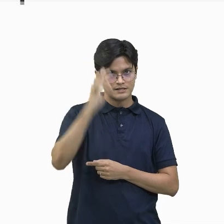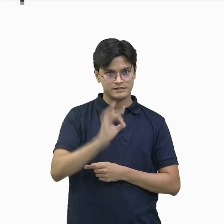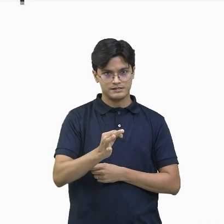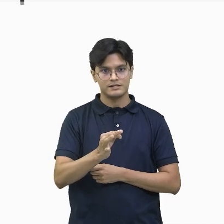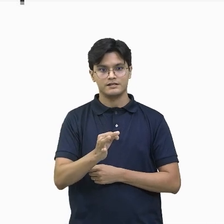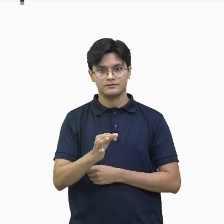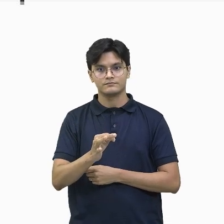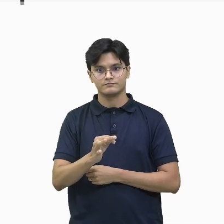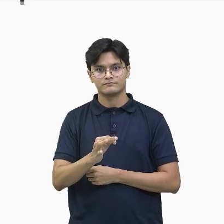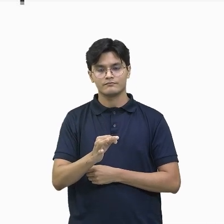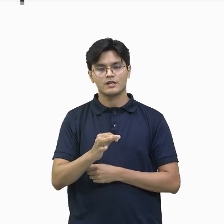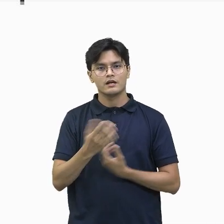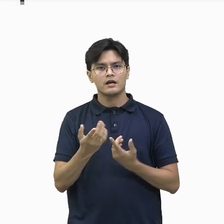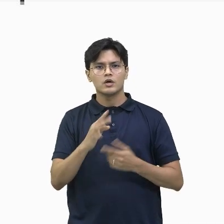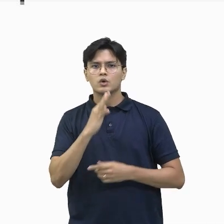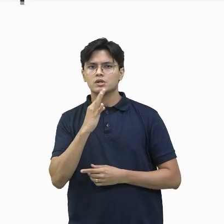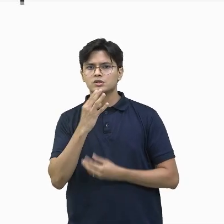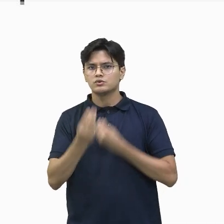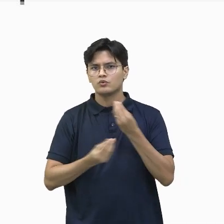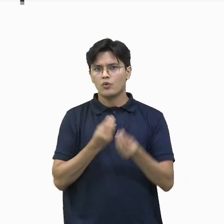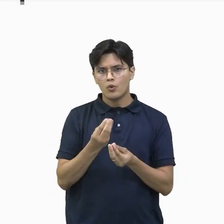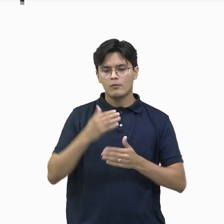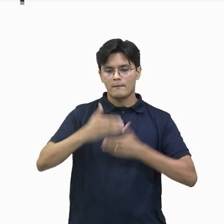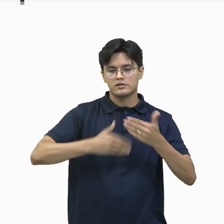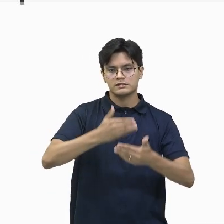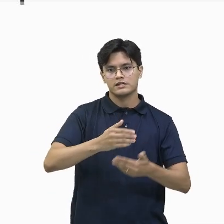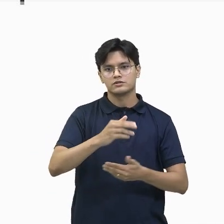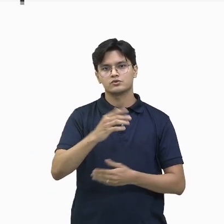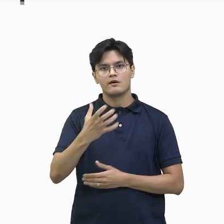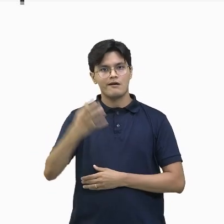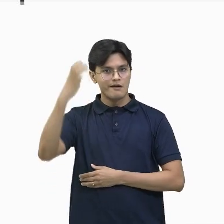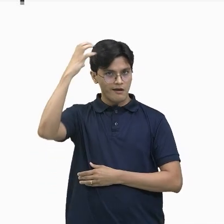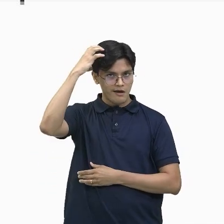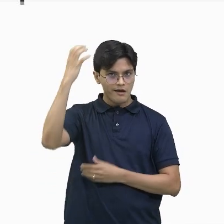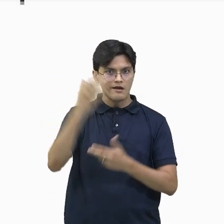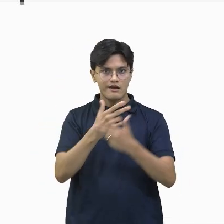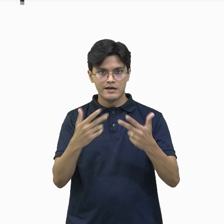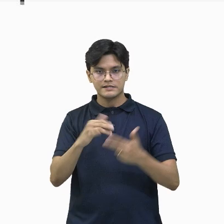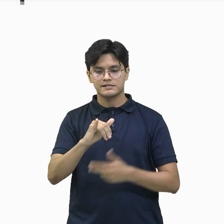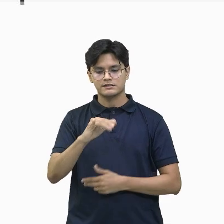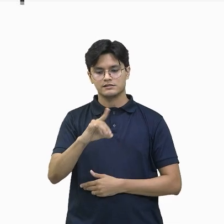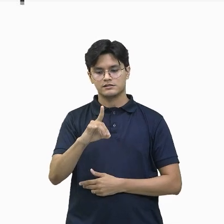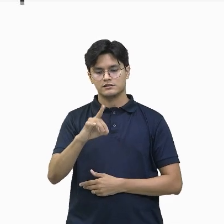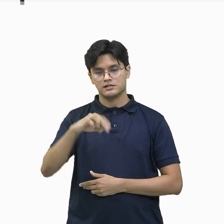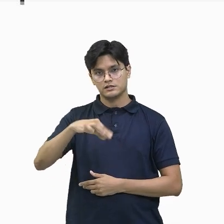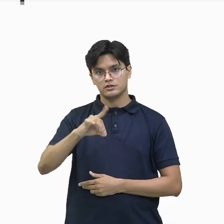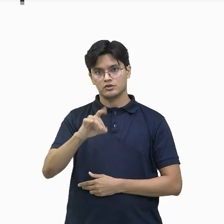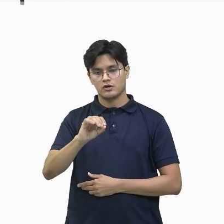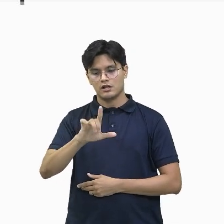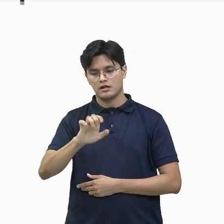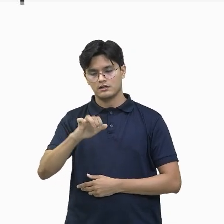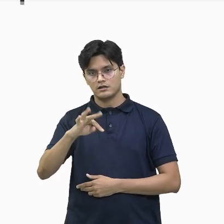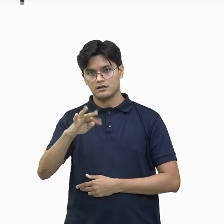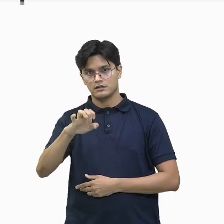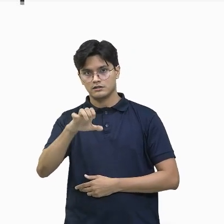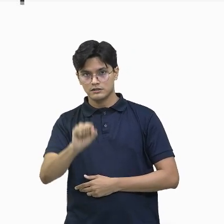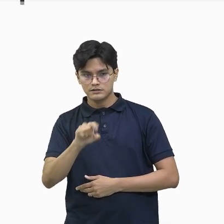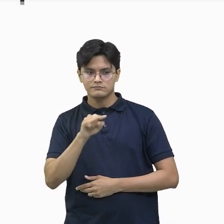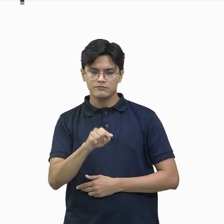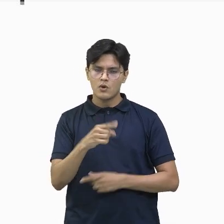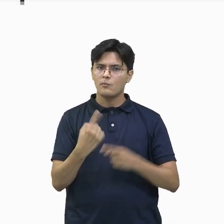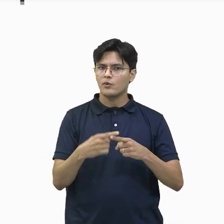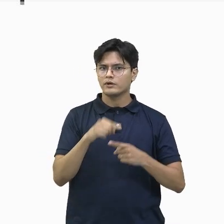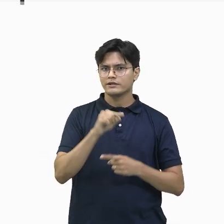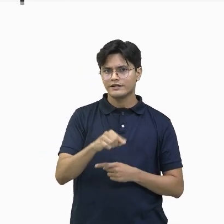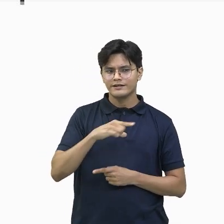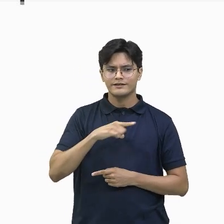indolentes, porque não se responsabilizavam pela administração do reino. Gastavam mais tempo com festas,